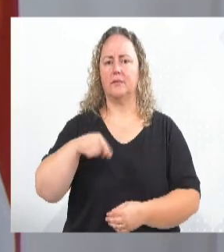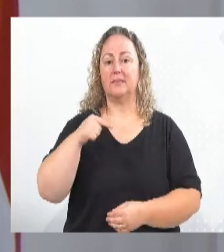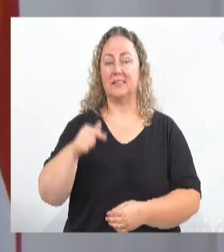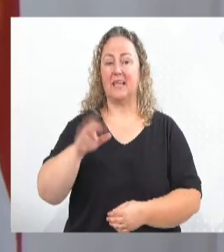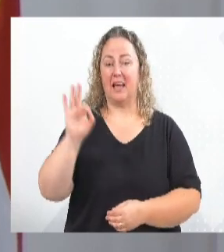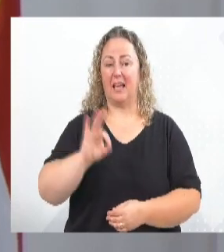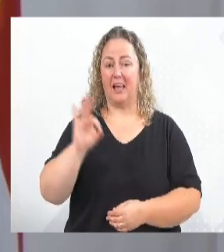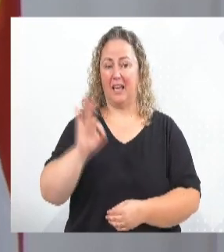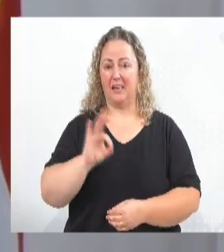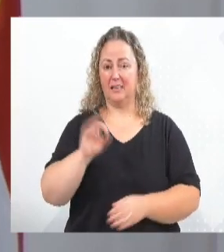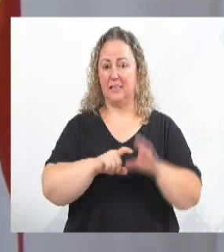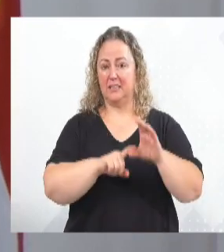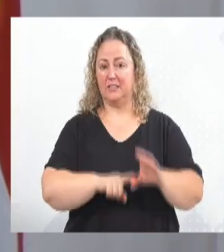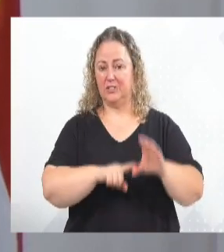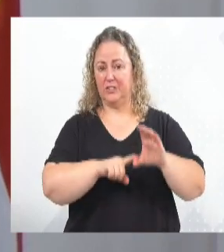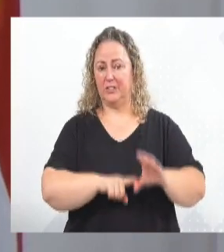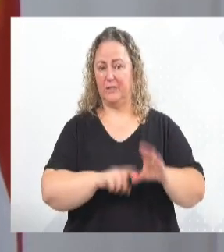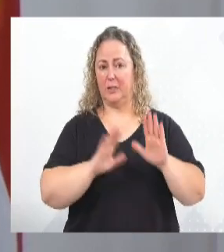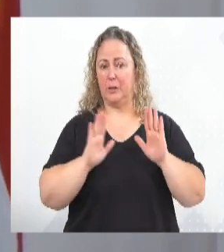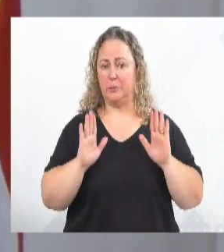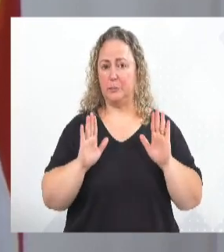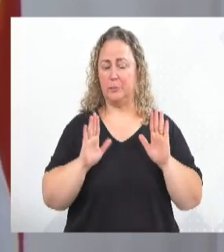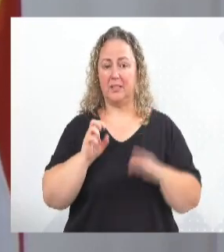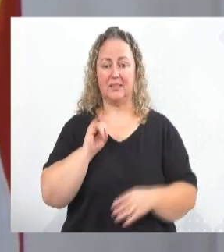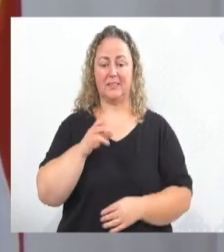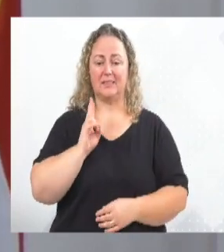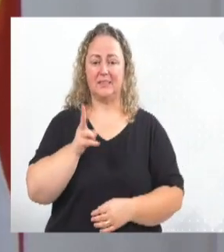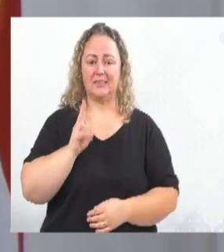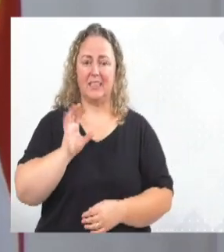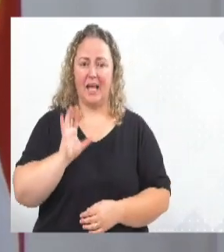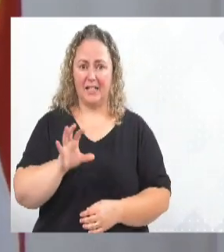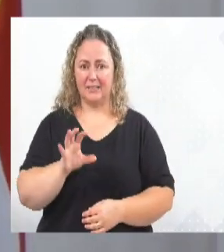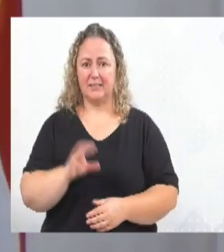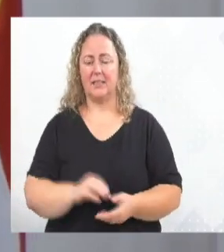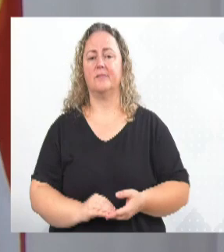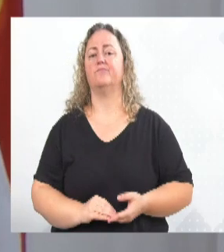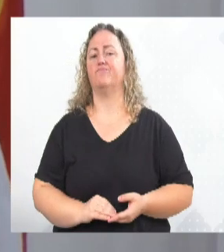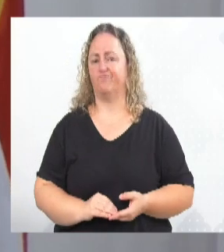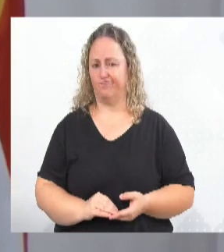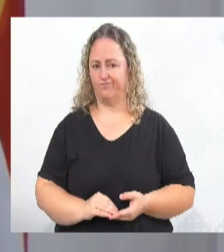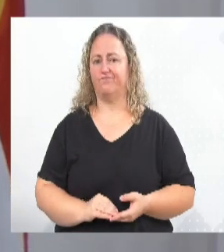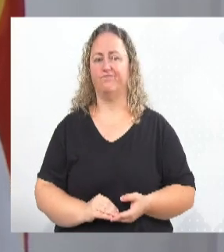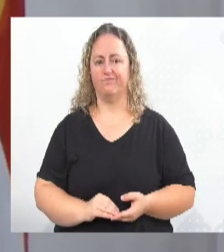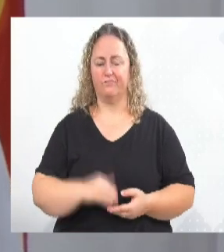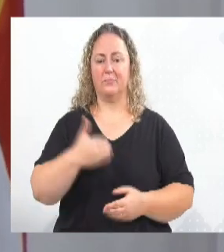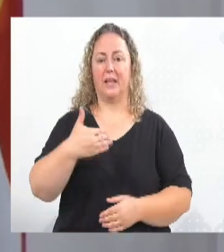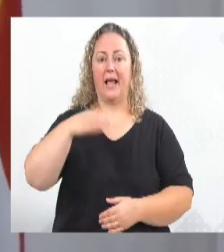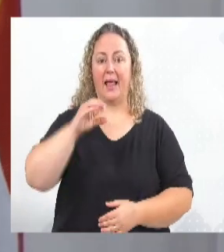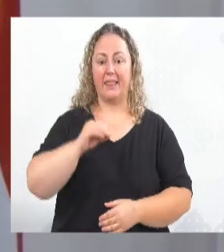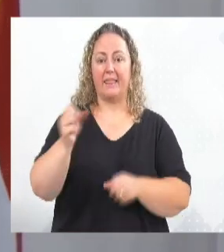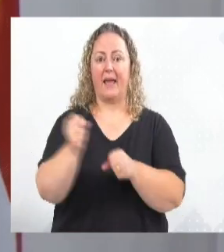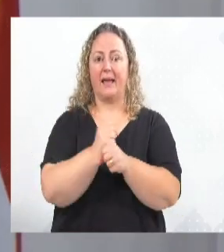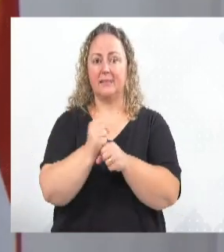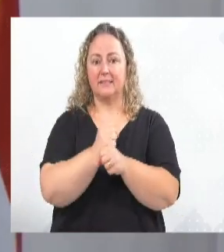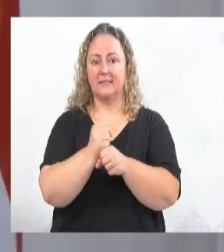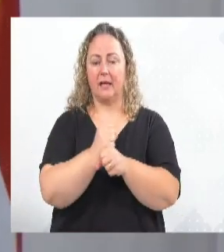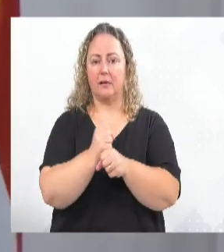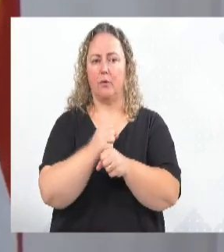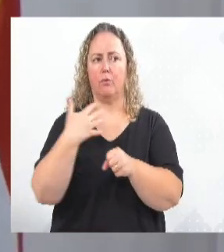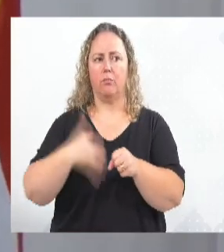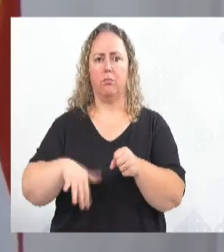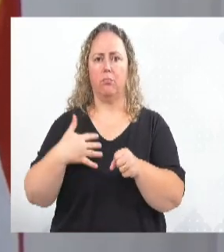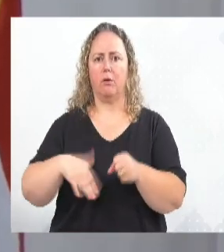percentual. Segundo algumas estimativas, se esse ritmo se manter, em menos de 10 anos chegaremos a mais de 90% do PIB